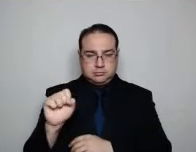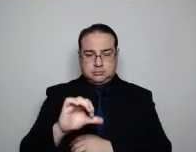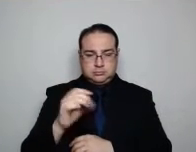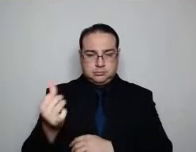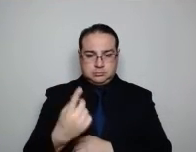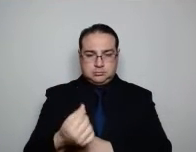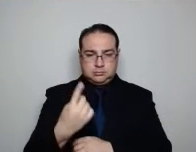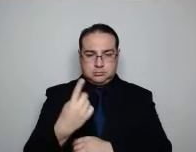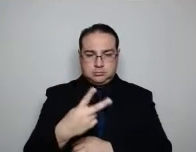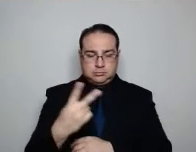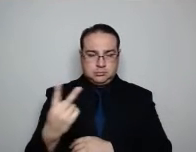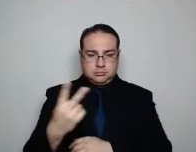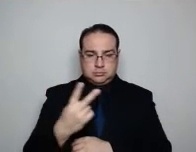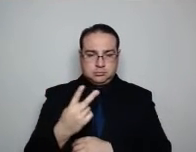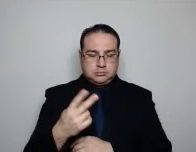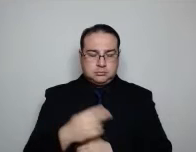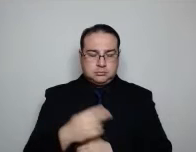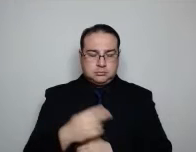022-02-16-2022.